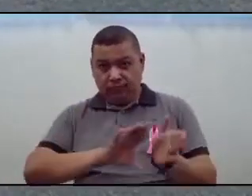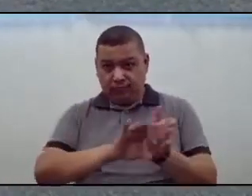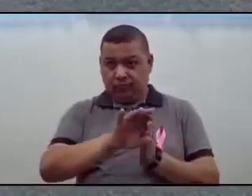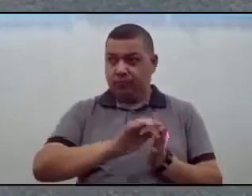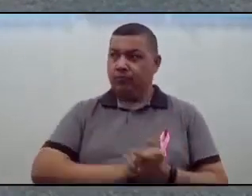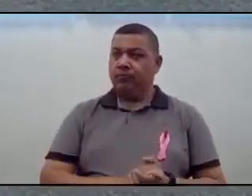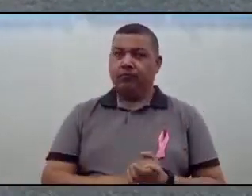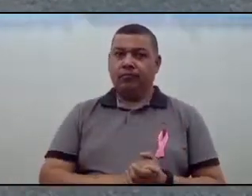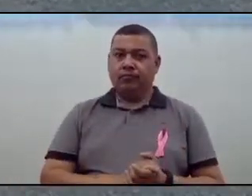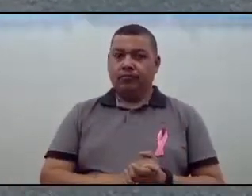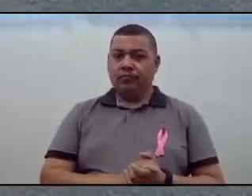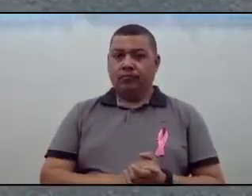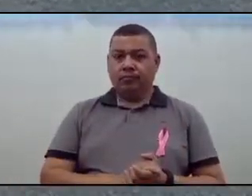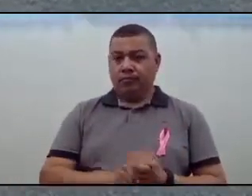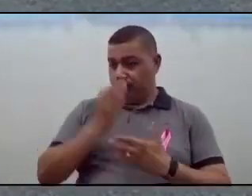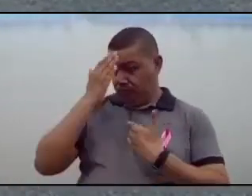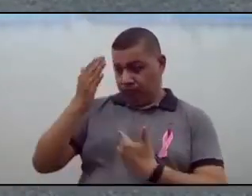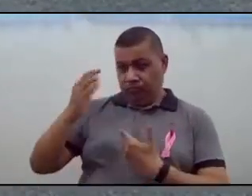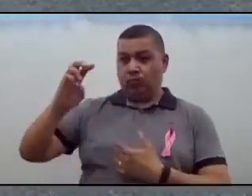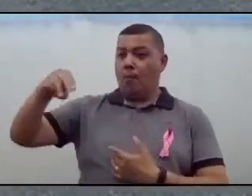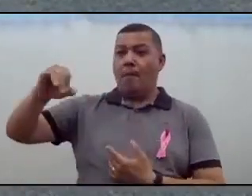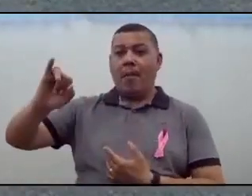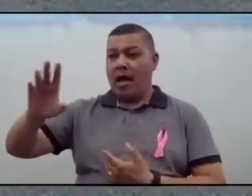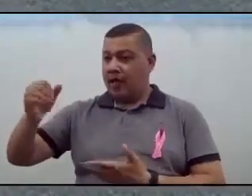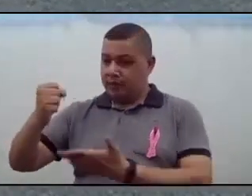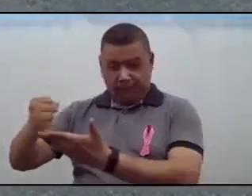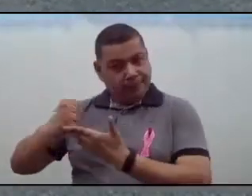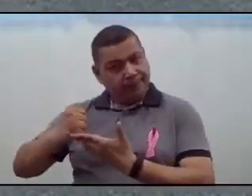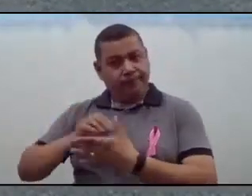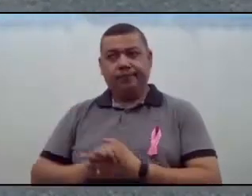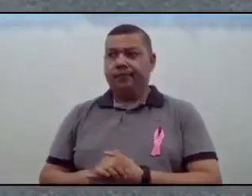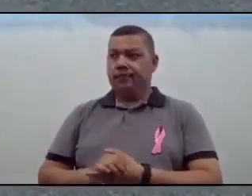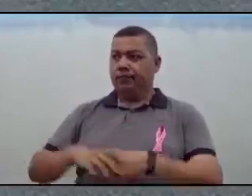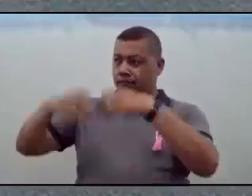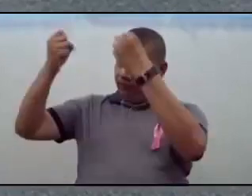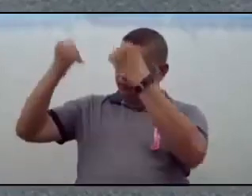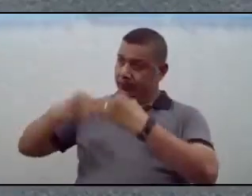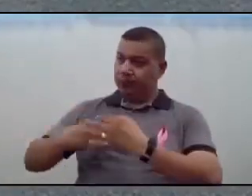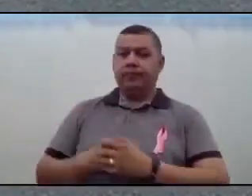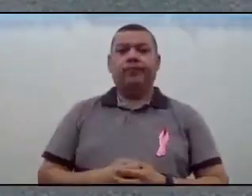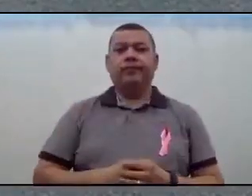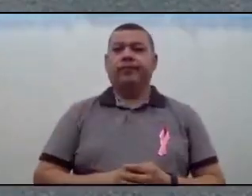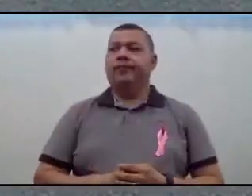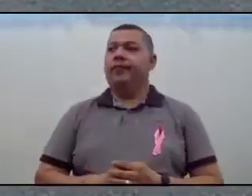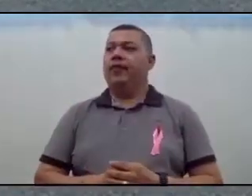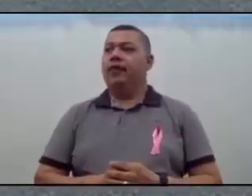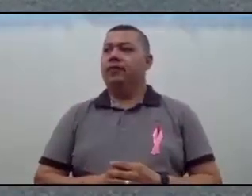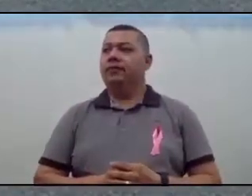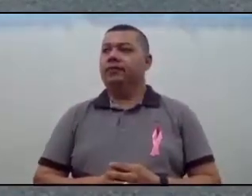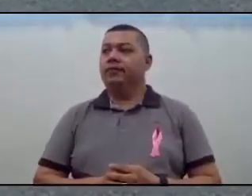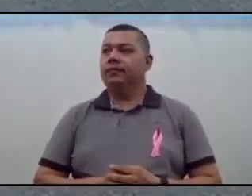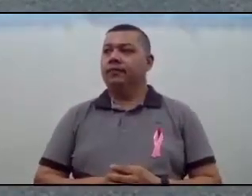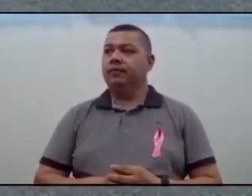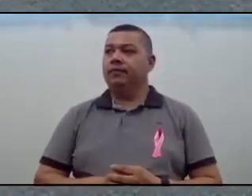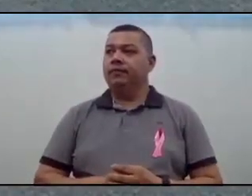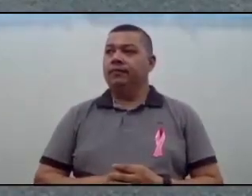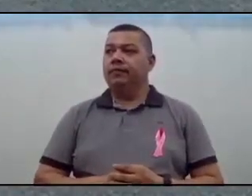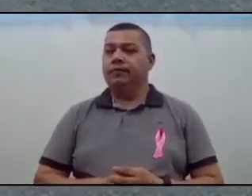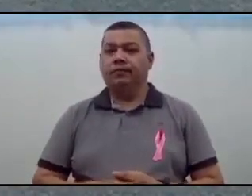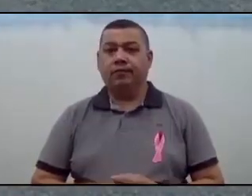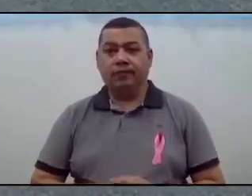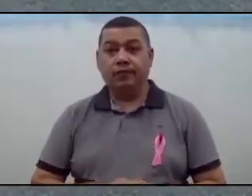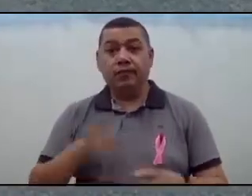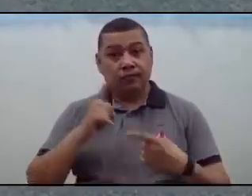que nos atendeu e nos colocou a par de toda essa situação. Porque em si o aeroporto está